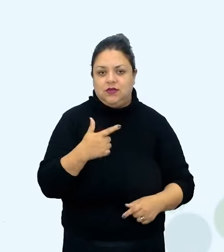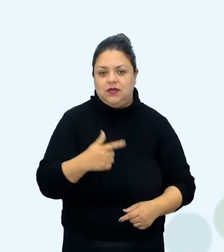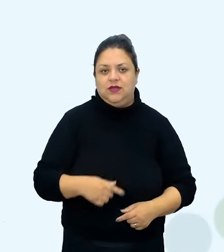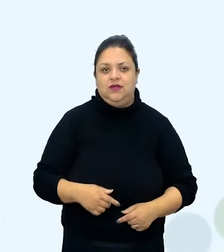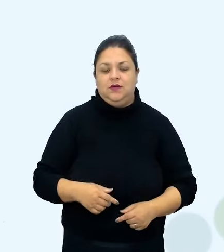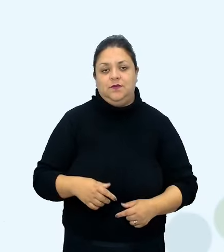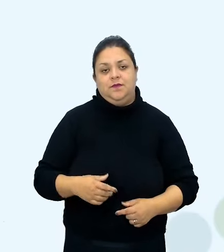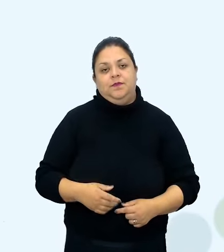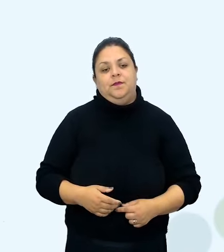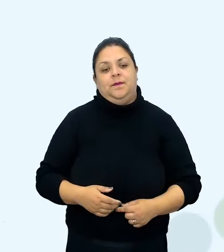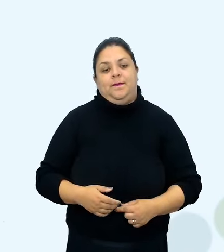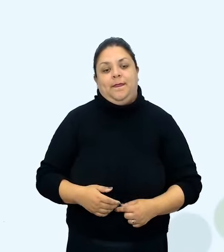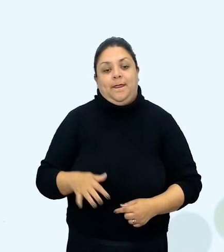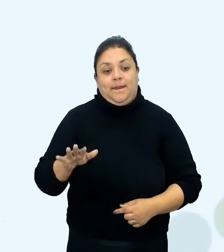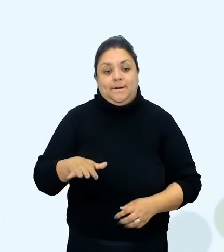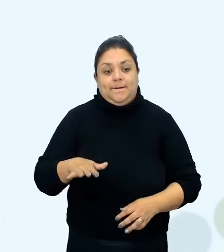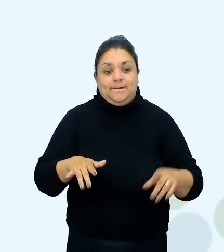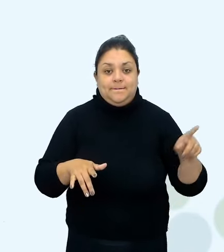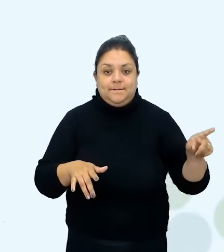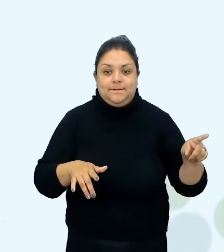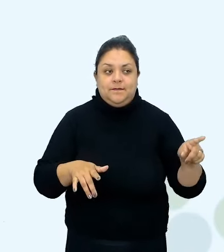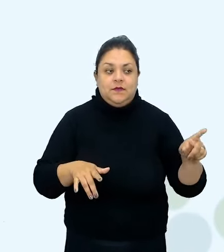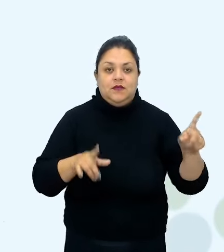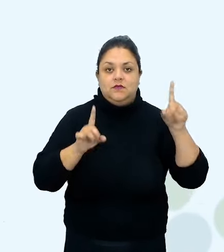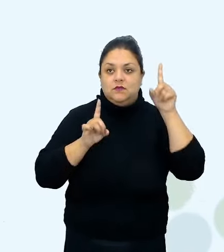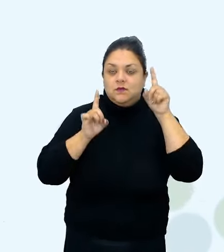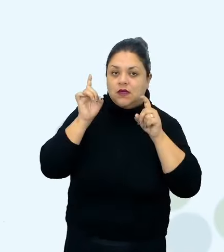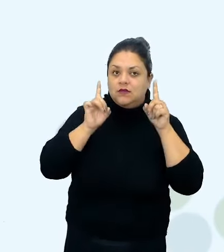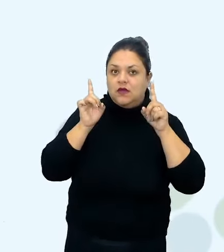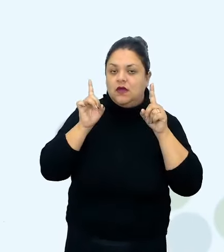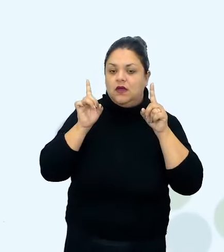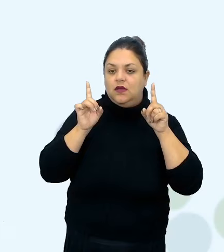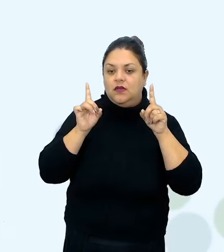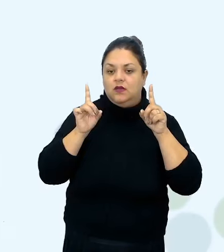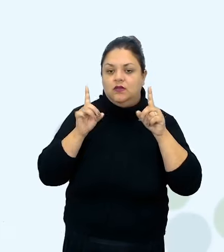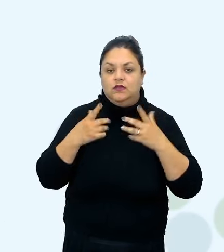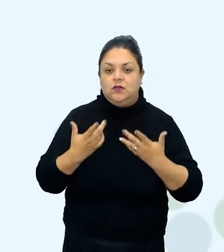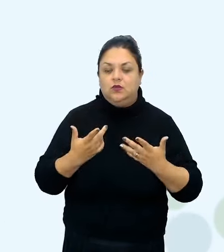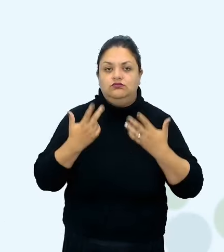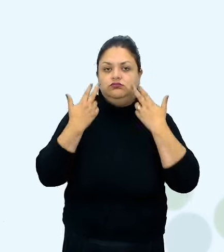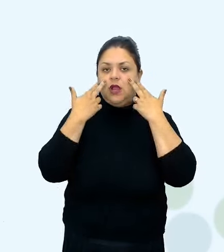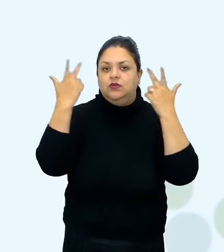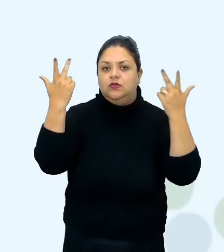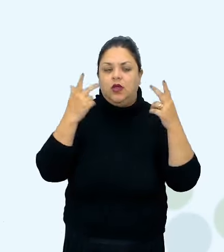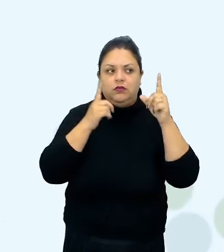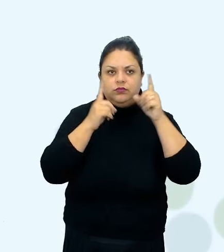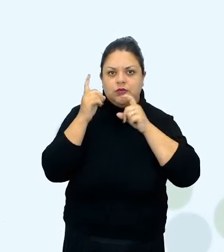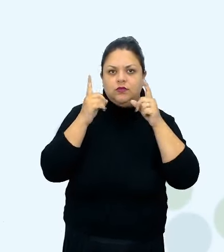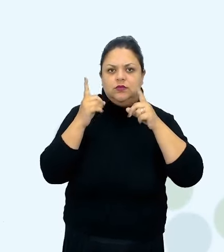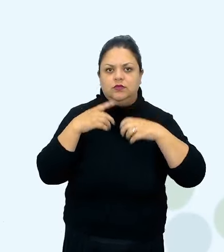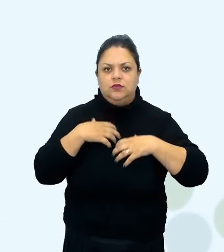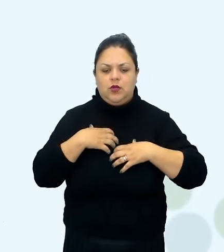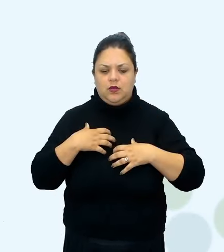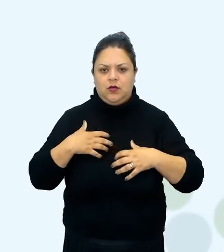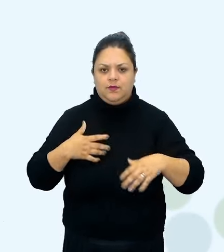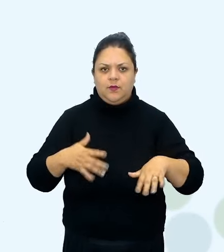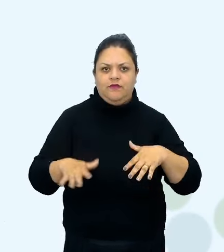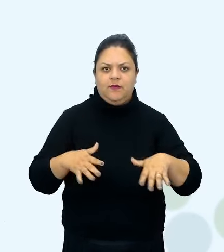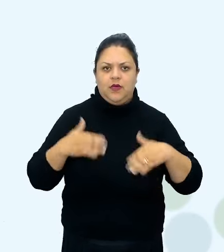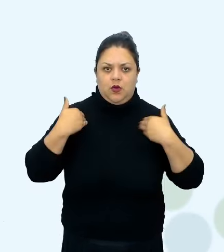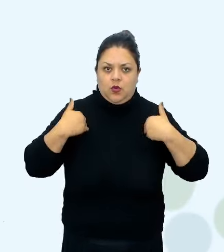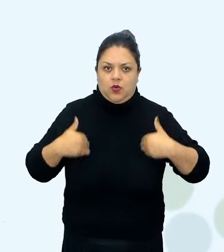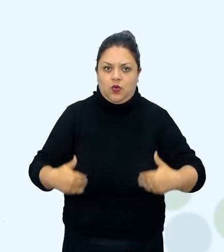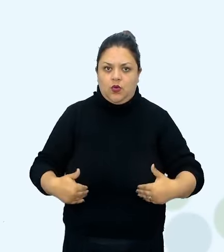interpretações, né? E expressões muito questões naturais. Então, mais movimento de corpo,